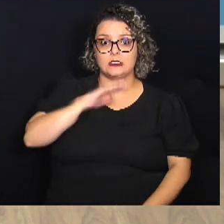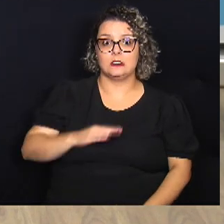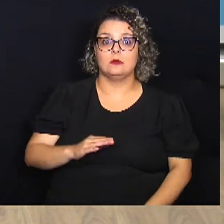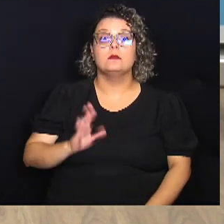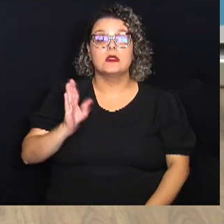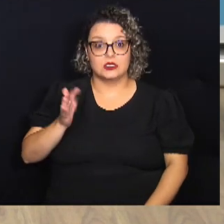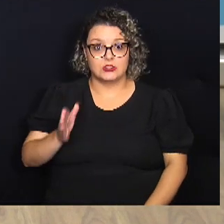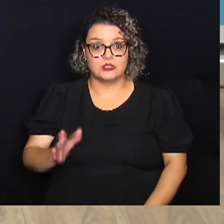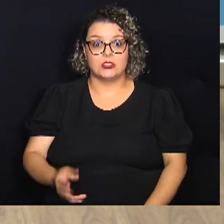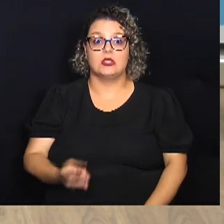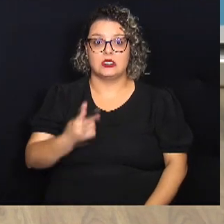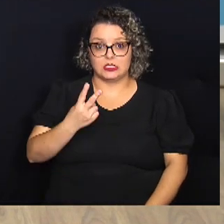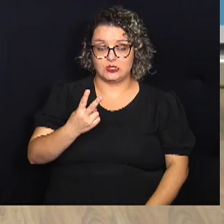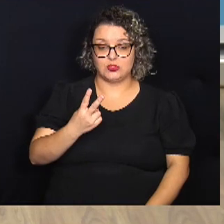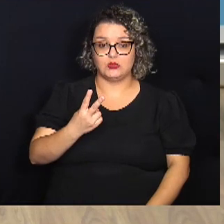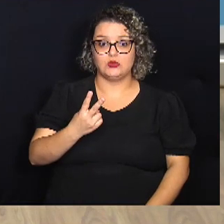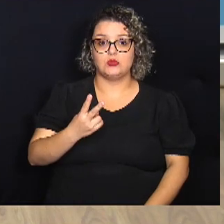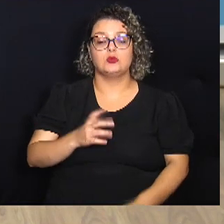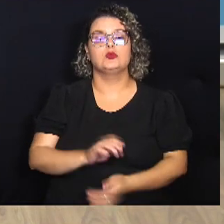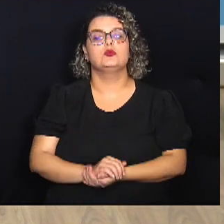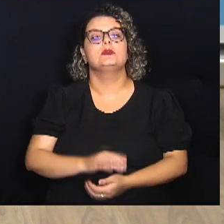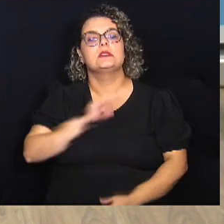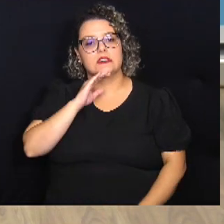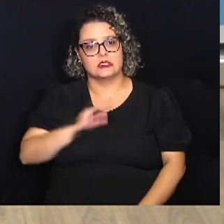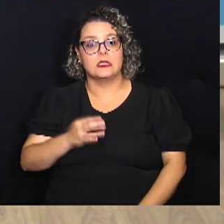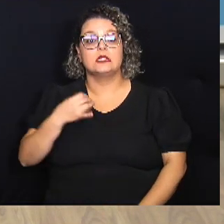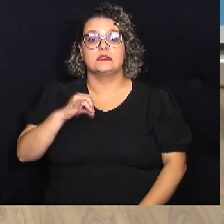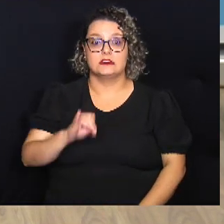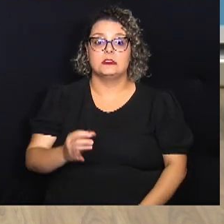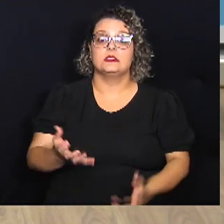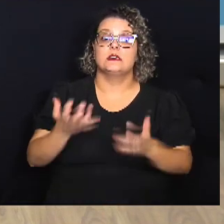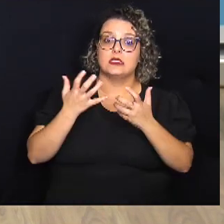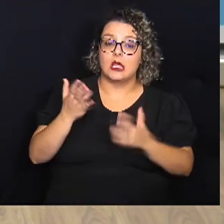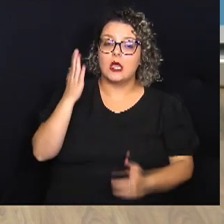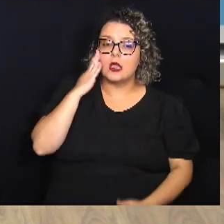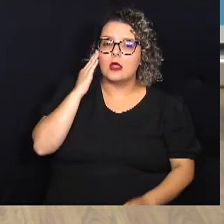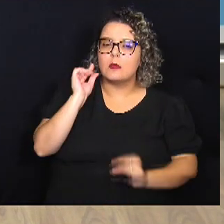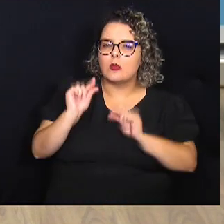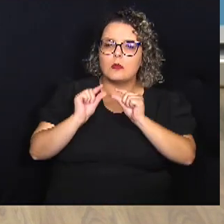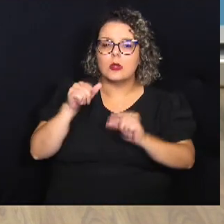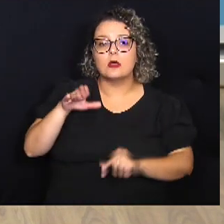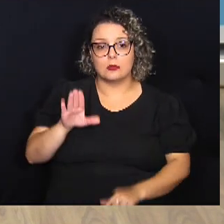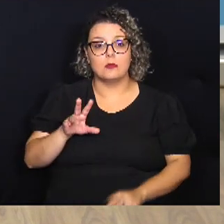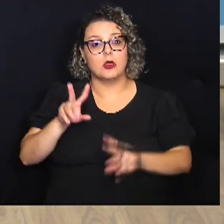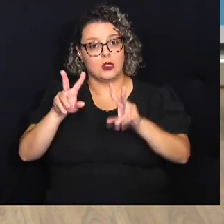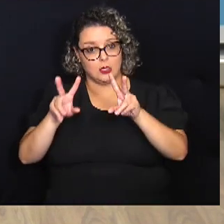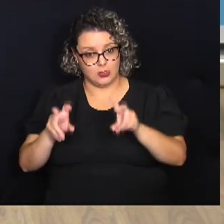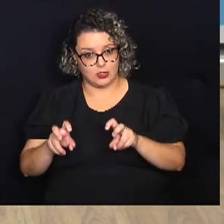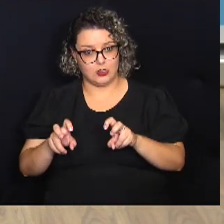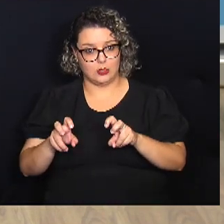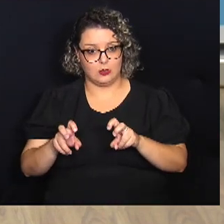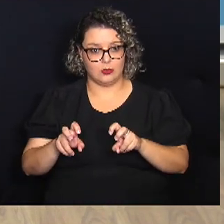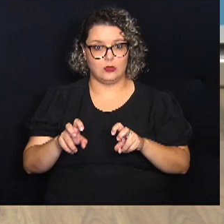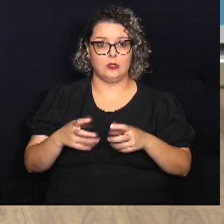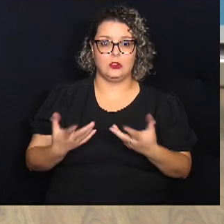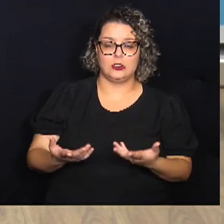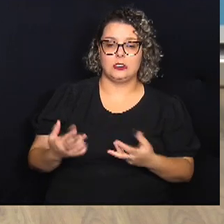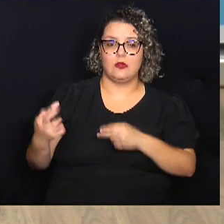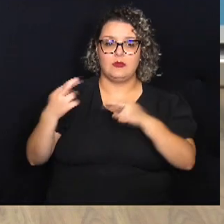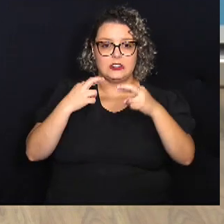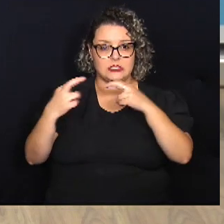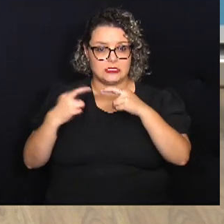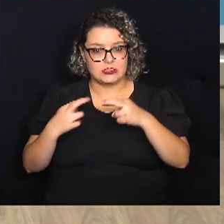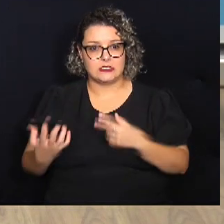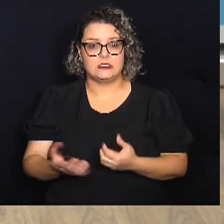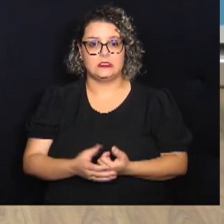a pouco, às 2 horas, se você quer saber um pouquinho mais sobre esse assunto, essa questão da